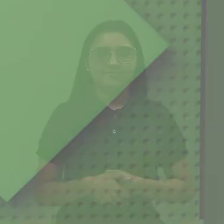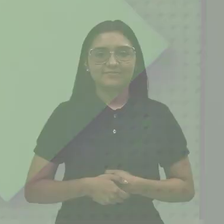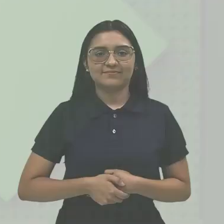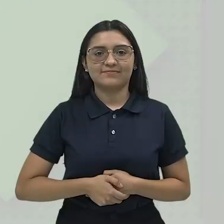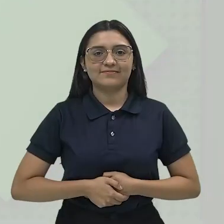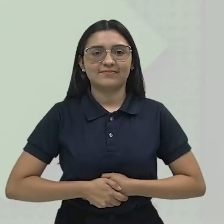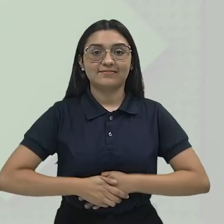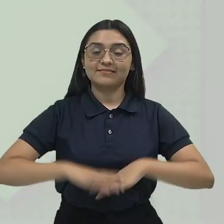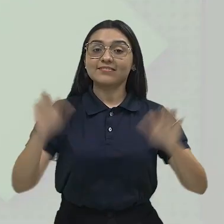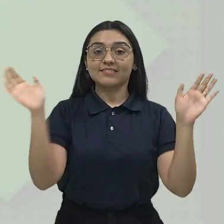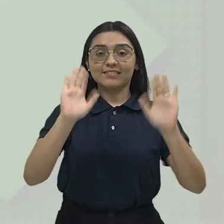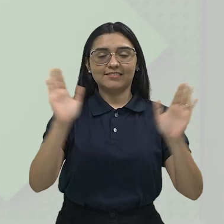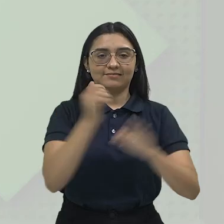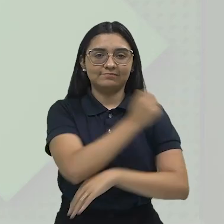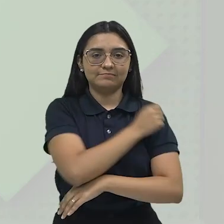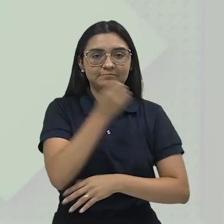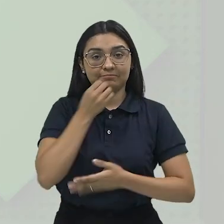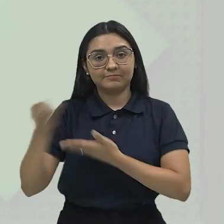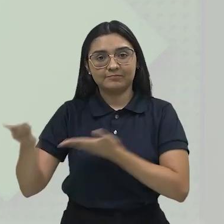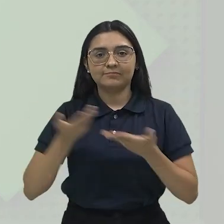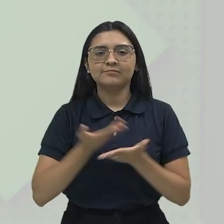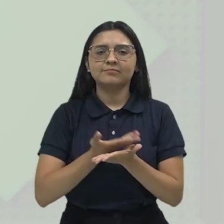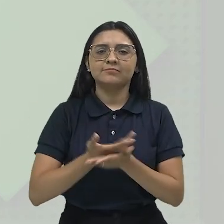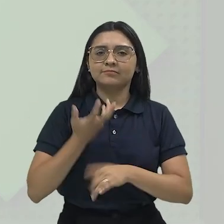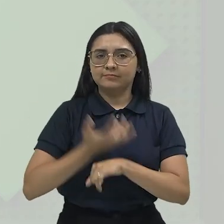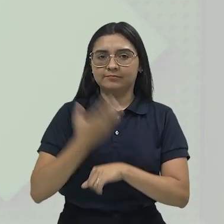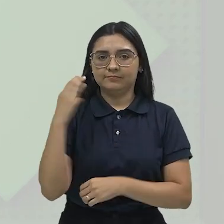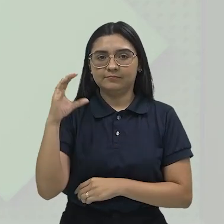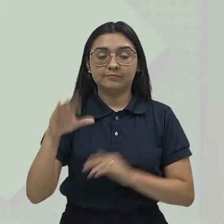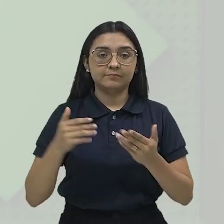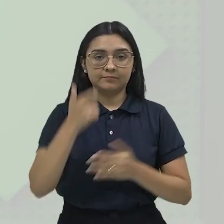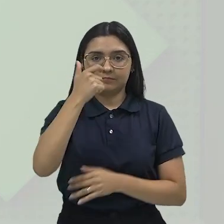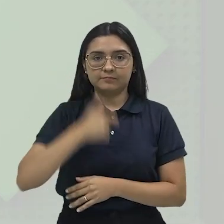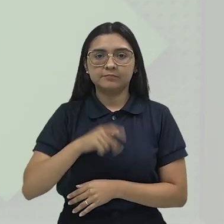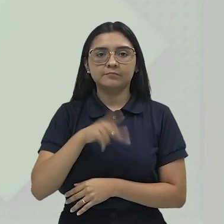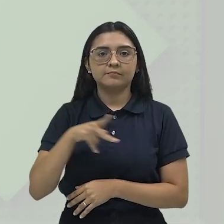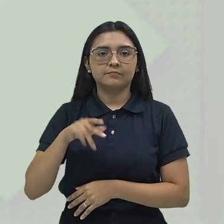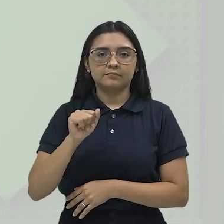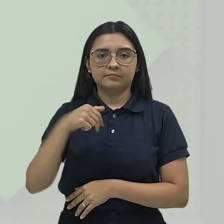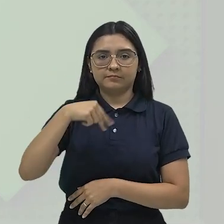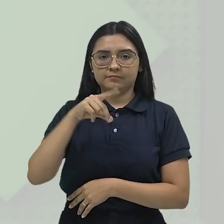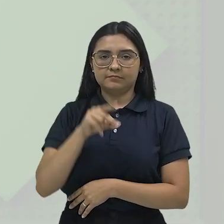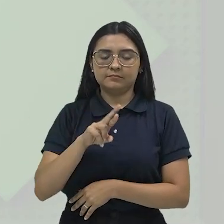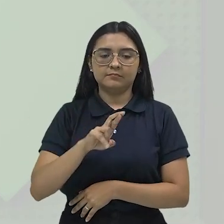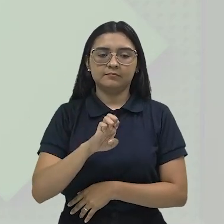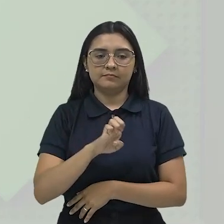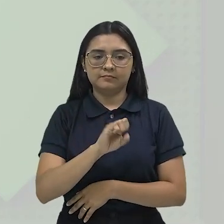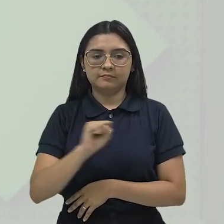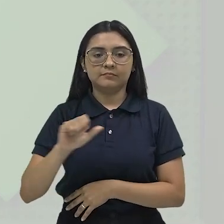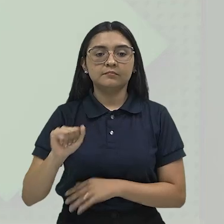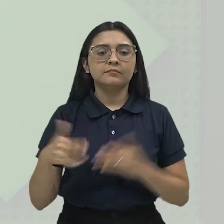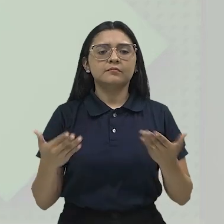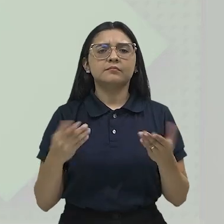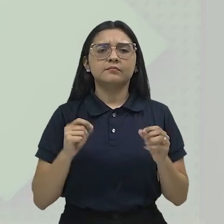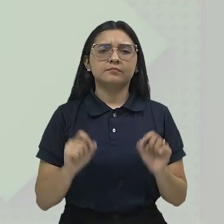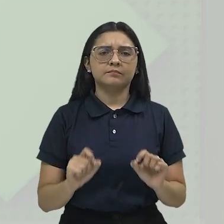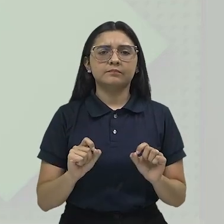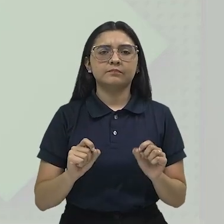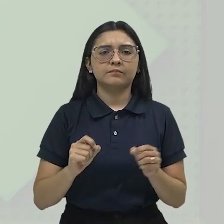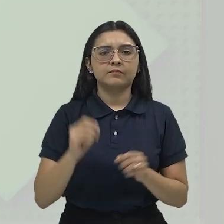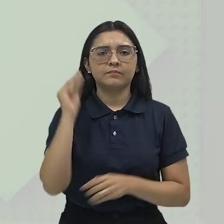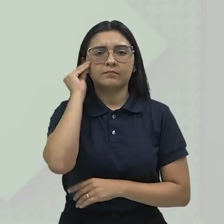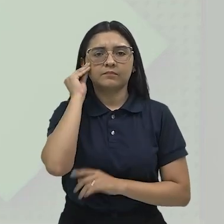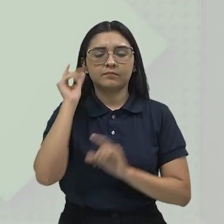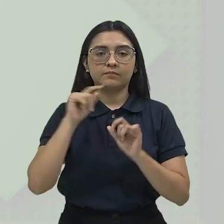Olá, alunos, sejam muito bem-vindos a mais uma aula de ciências. Eu sou a professora Andressa Primavera e nesse momento vamos ver o objeto